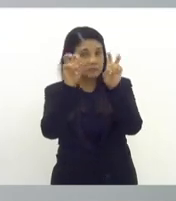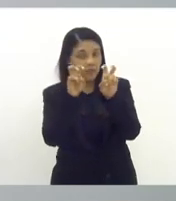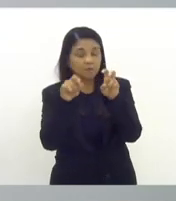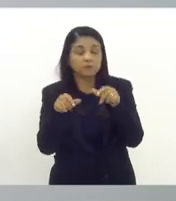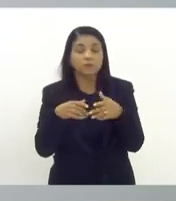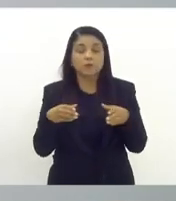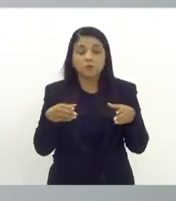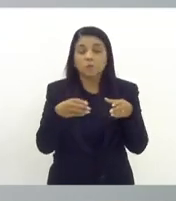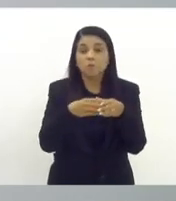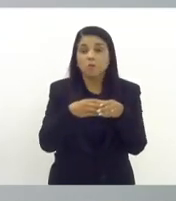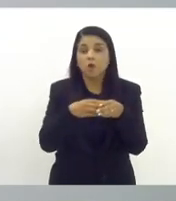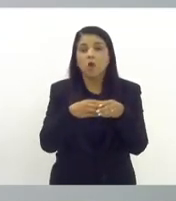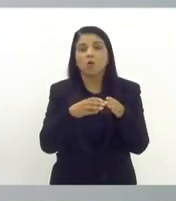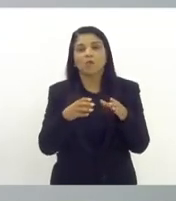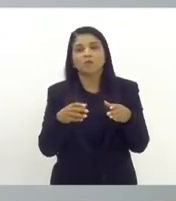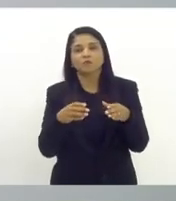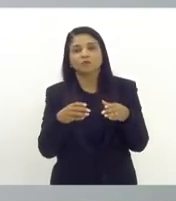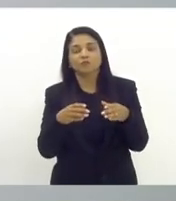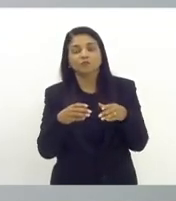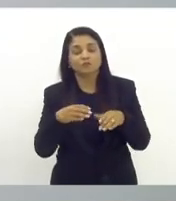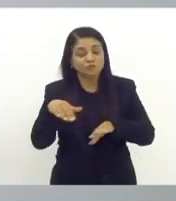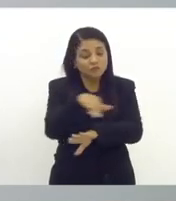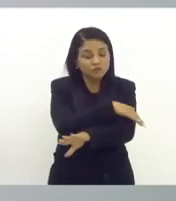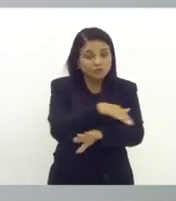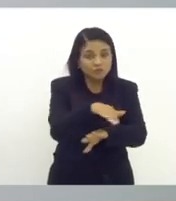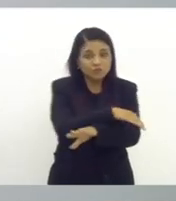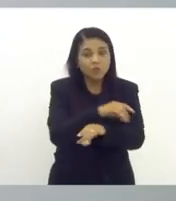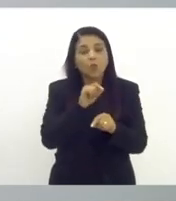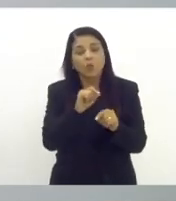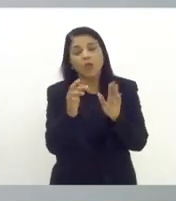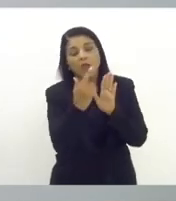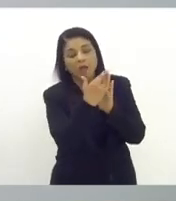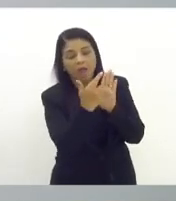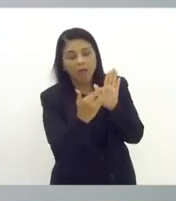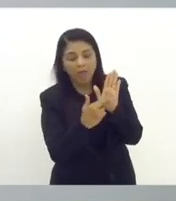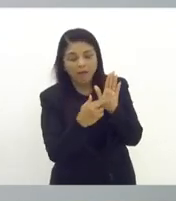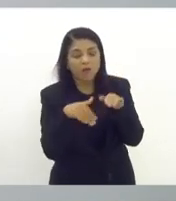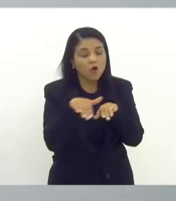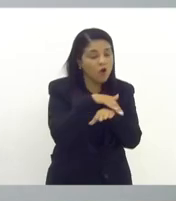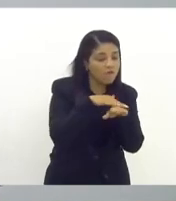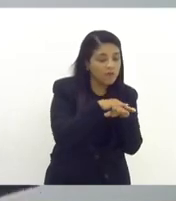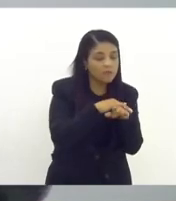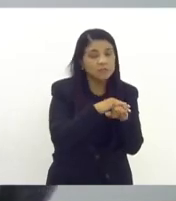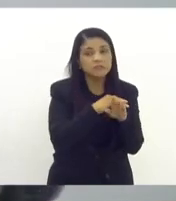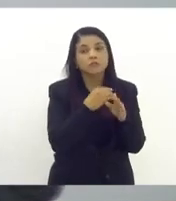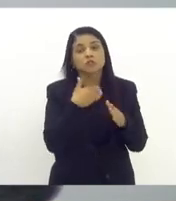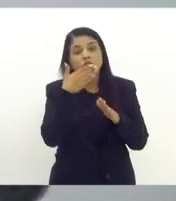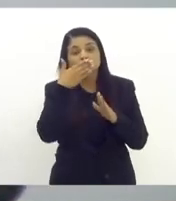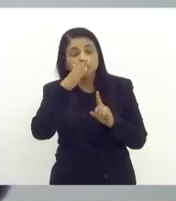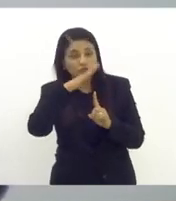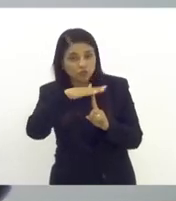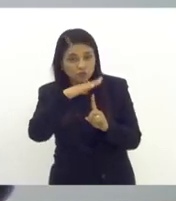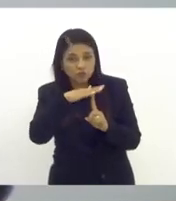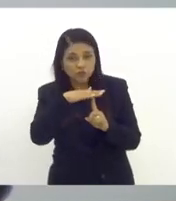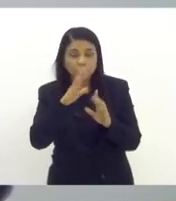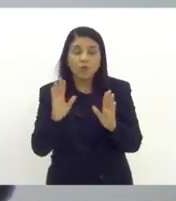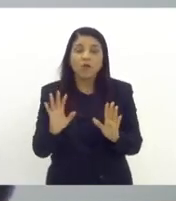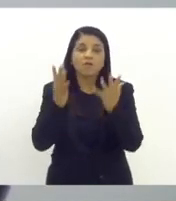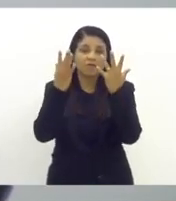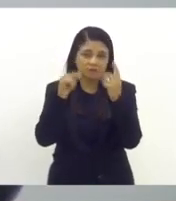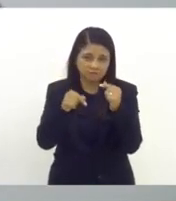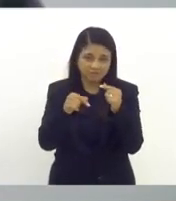rua é manifestações culturais Qual é o tipo de regramento Aí você conversa Qual é o tipo de evento para que você